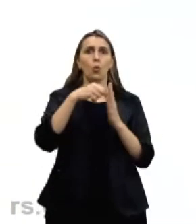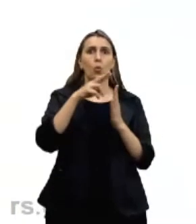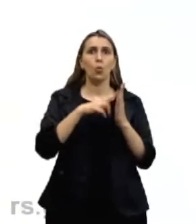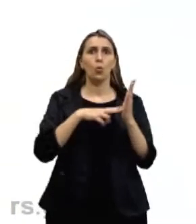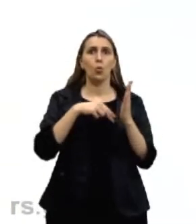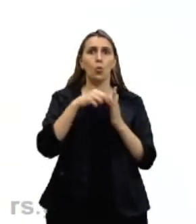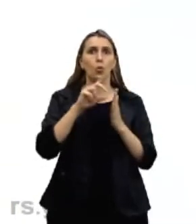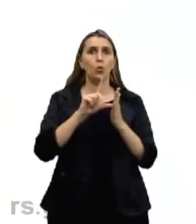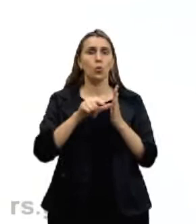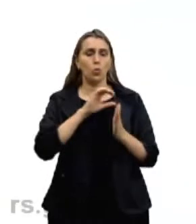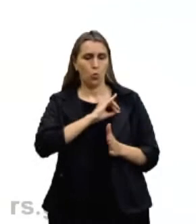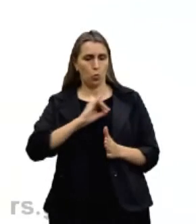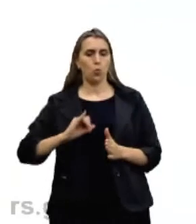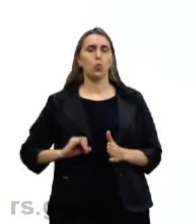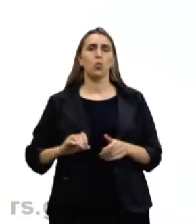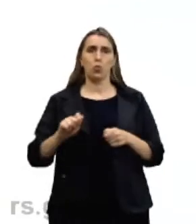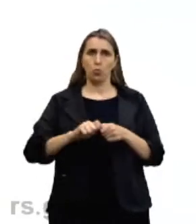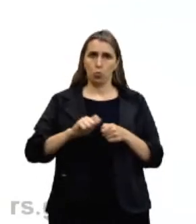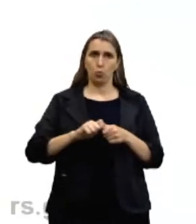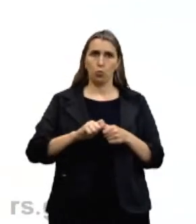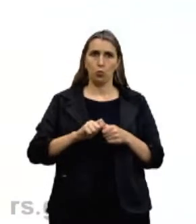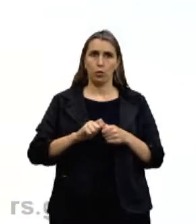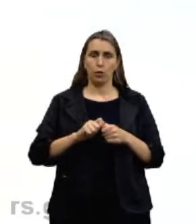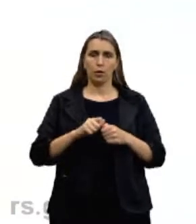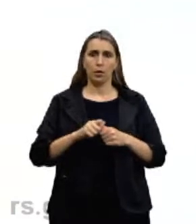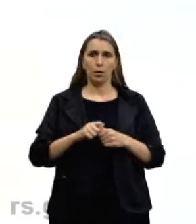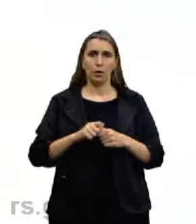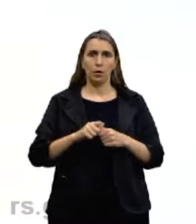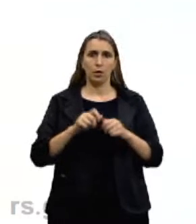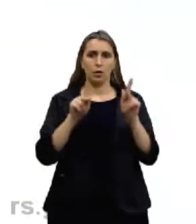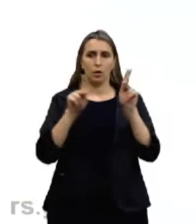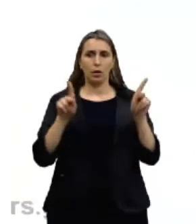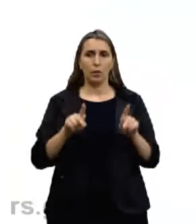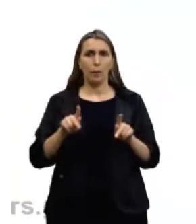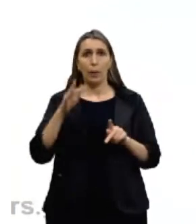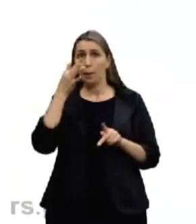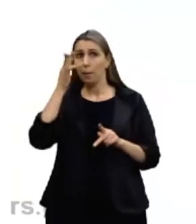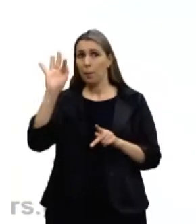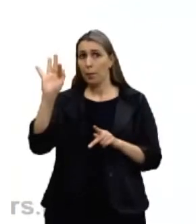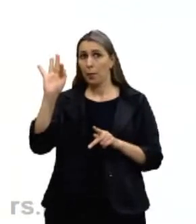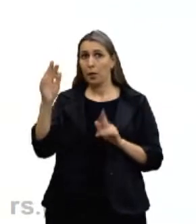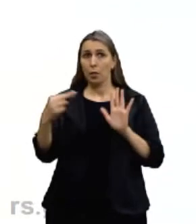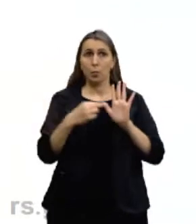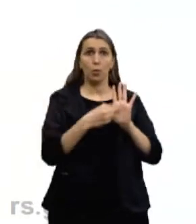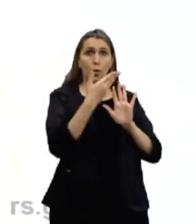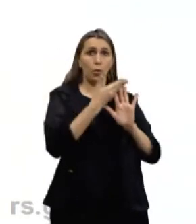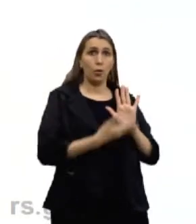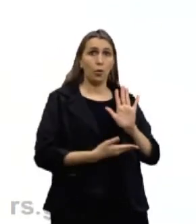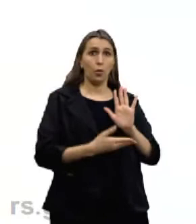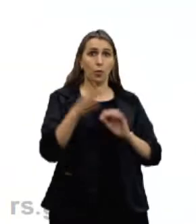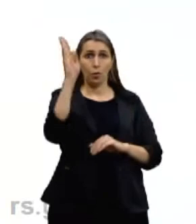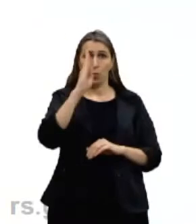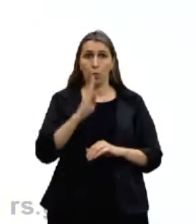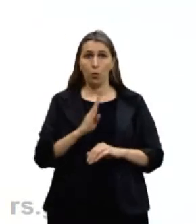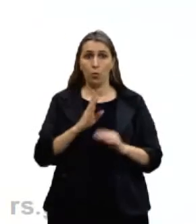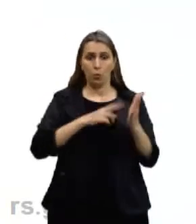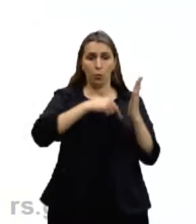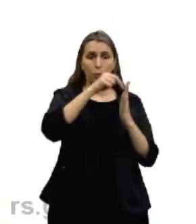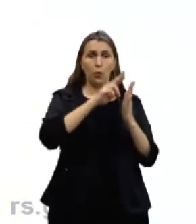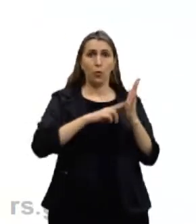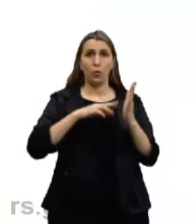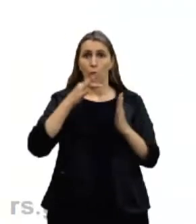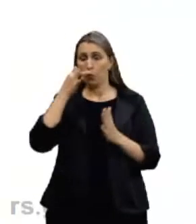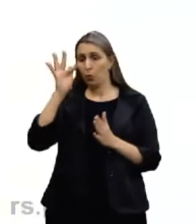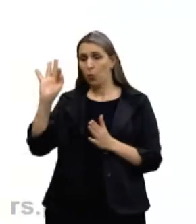imperador ele já tinha feito as pazes com a França ele traz para o Brasil uma missão de pintores franceses